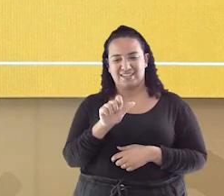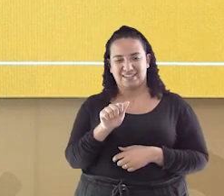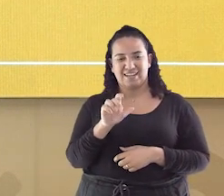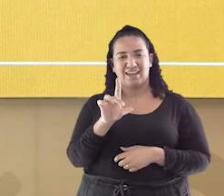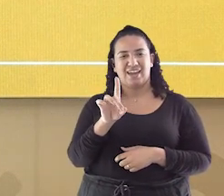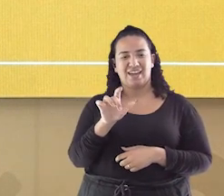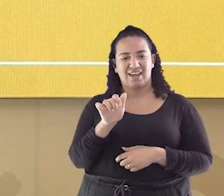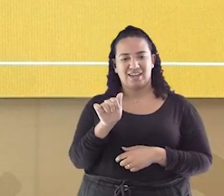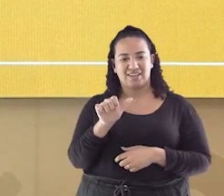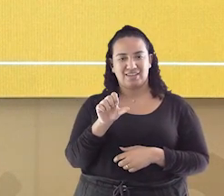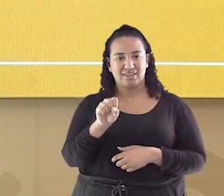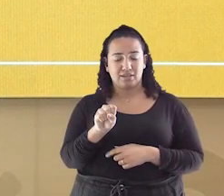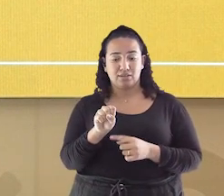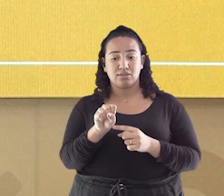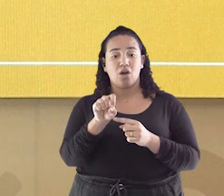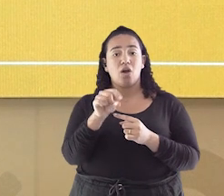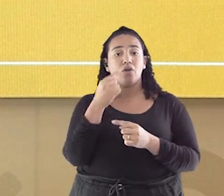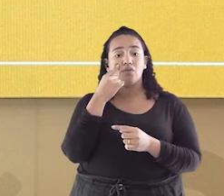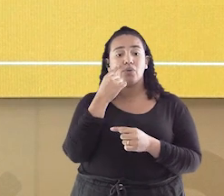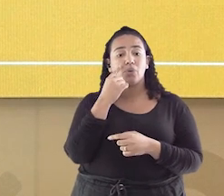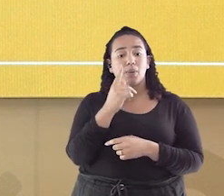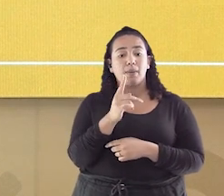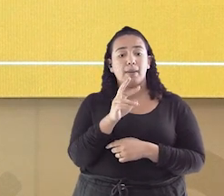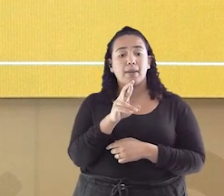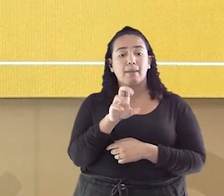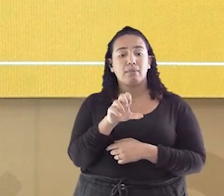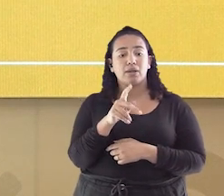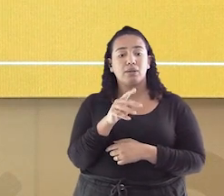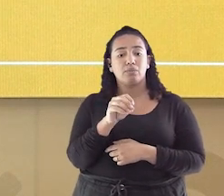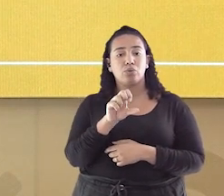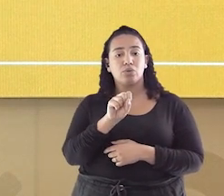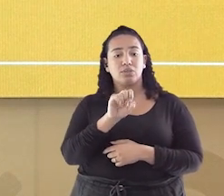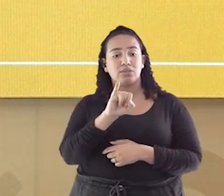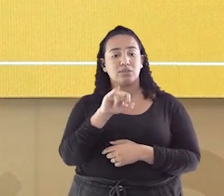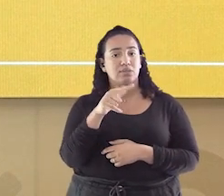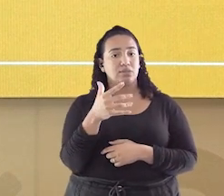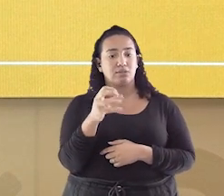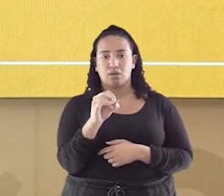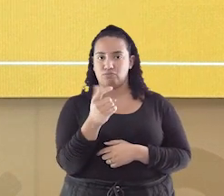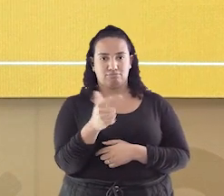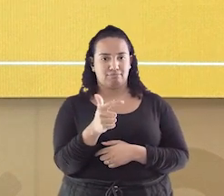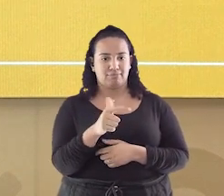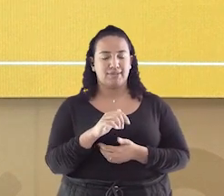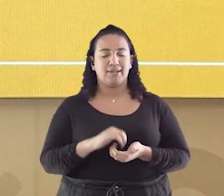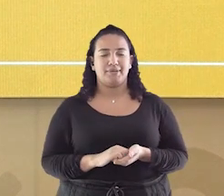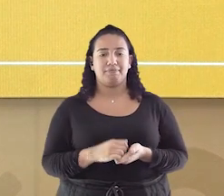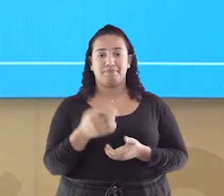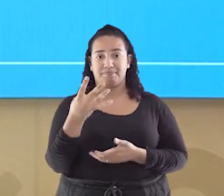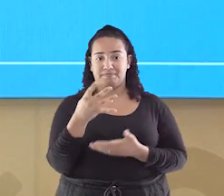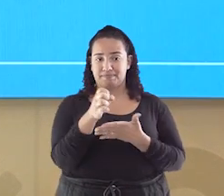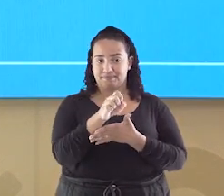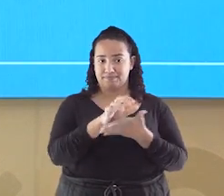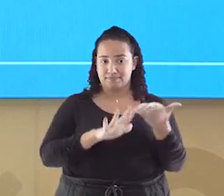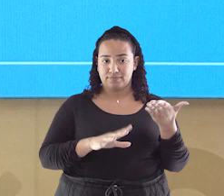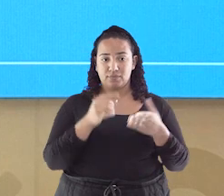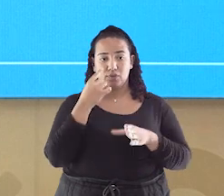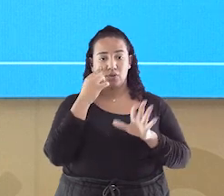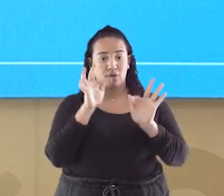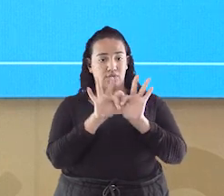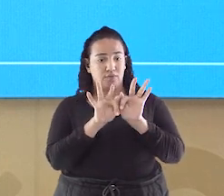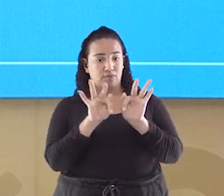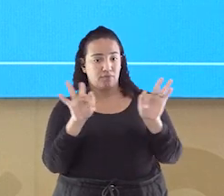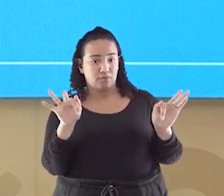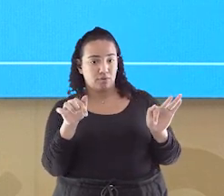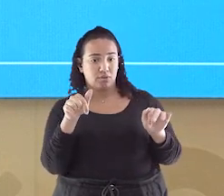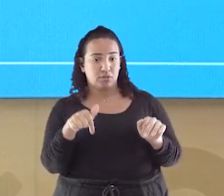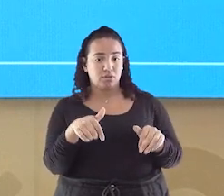pegada. Não tem o uso de uma preposição, ok? E agora, questão número 4. Na frase,